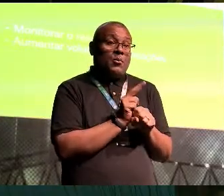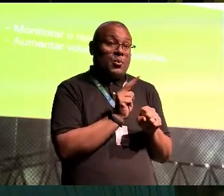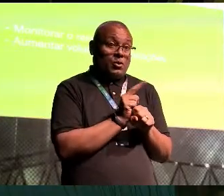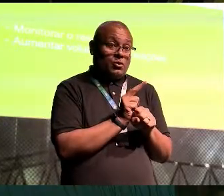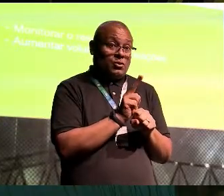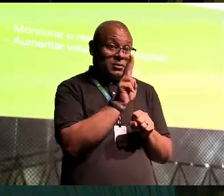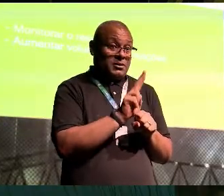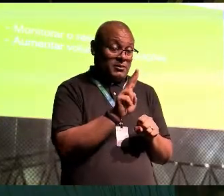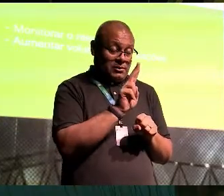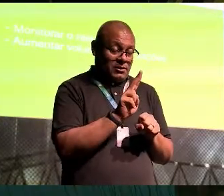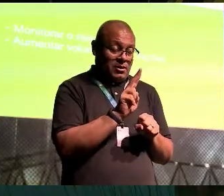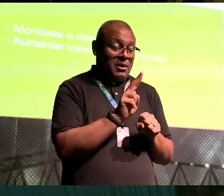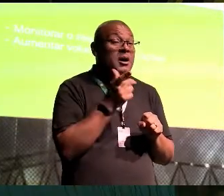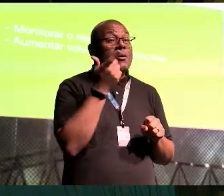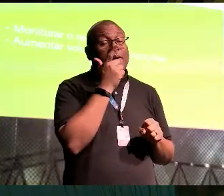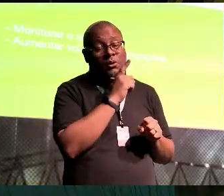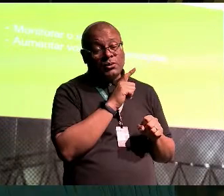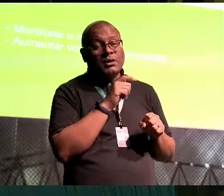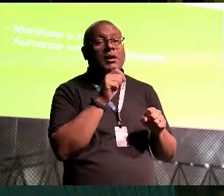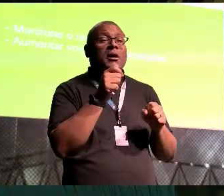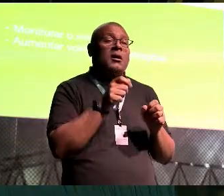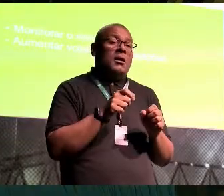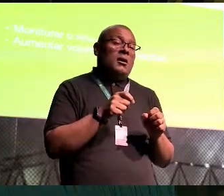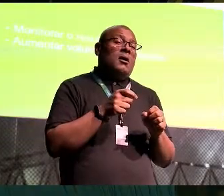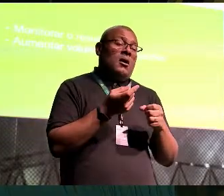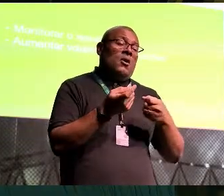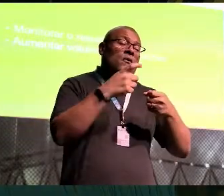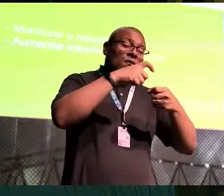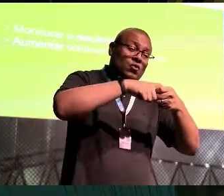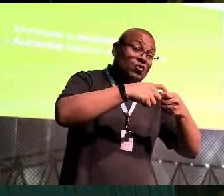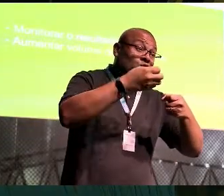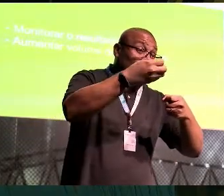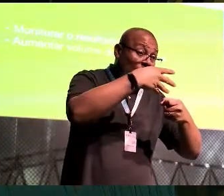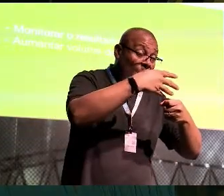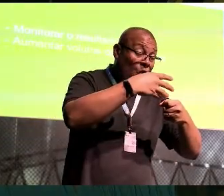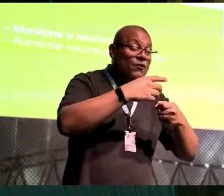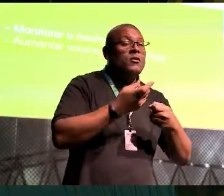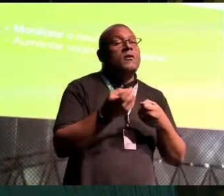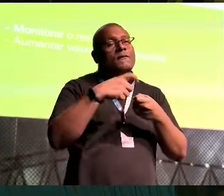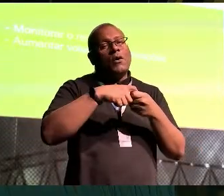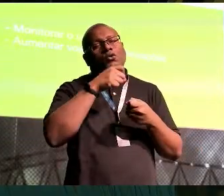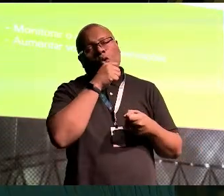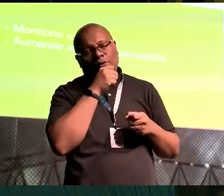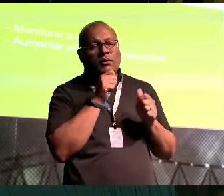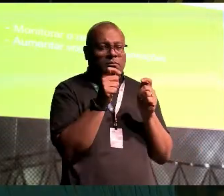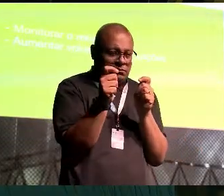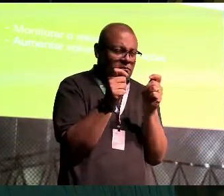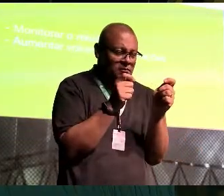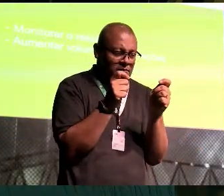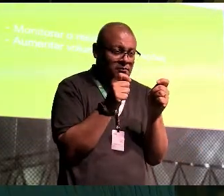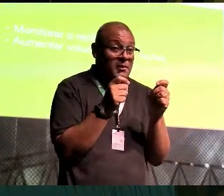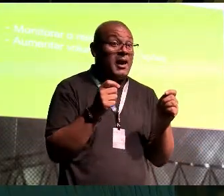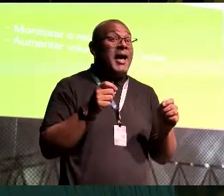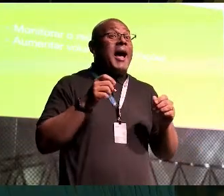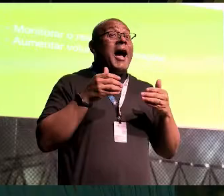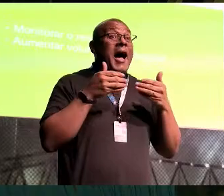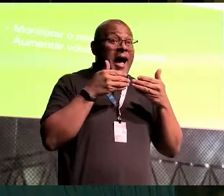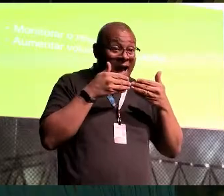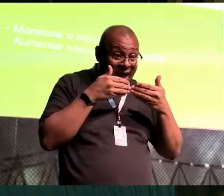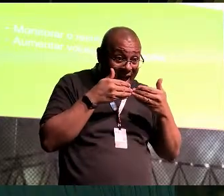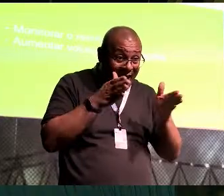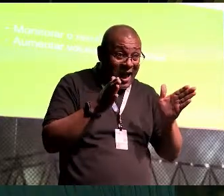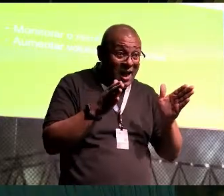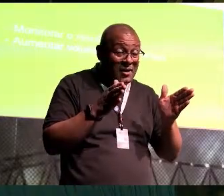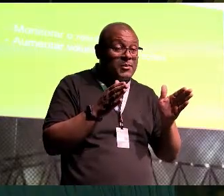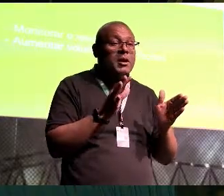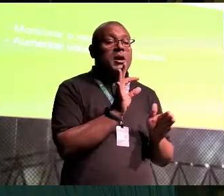feature toggles, para a gente conseguir alternar entre o comportamento antigo e o novo. Depois que esse código vai para a produção, a feature toggle é ligada, ou